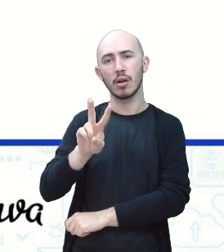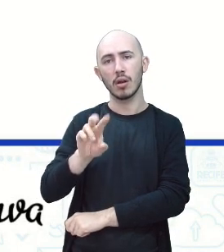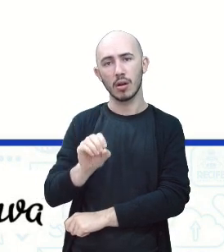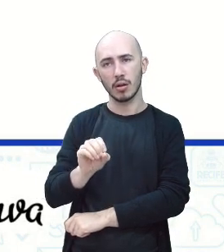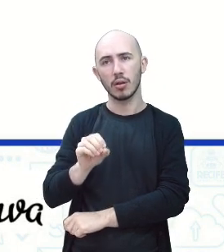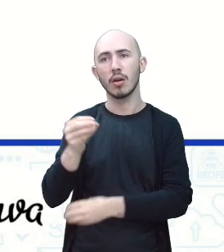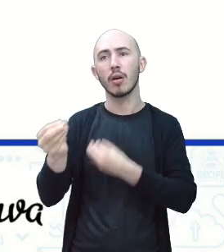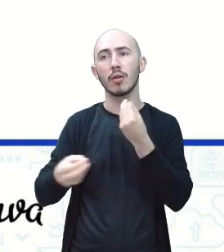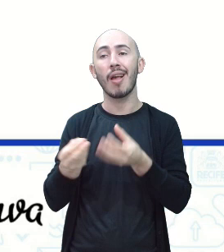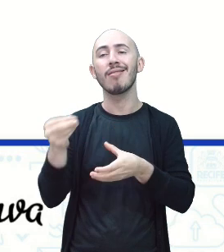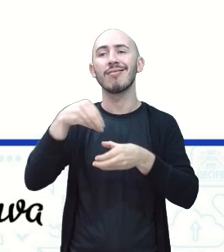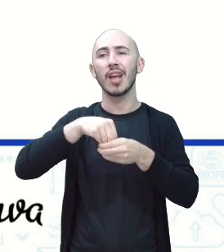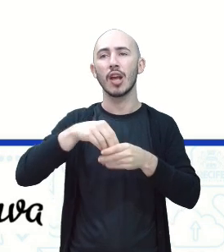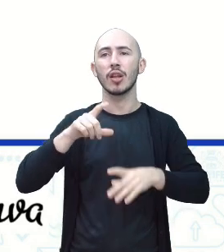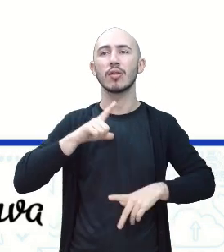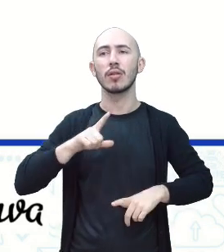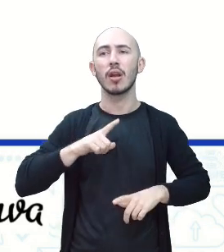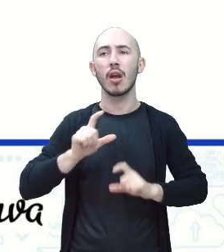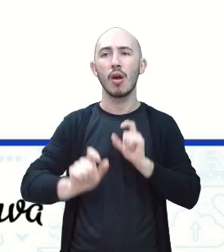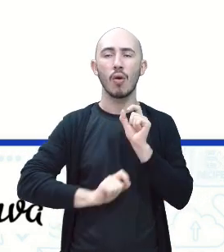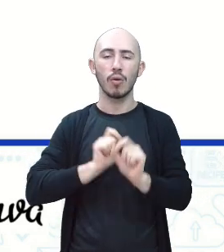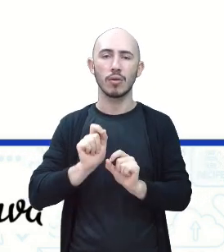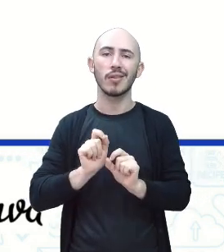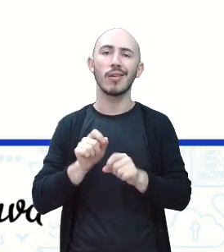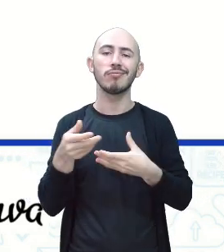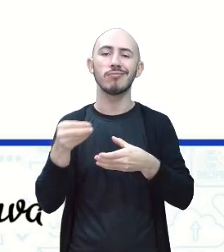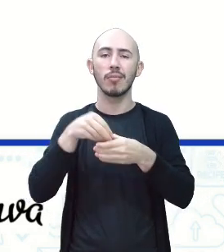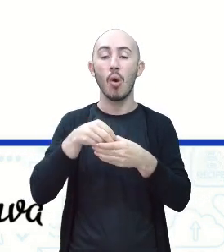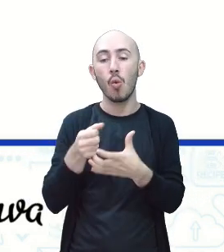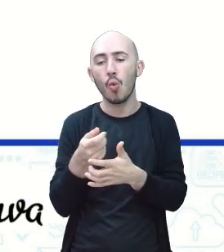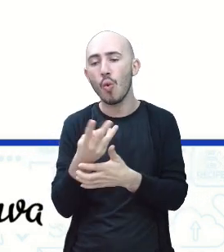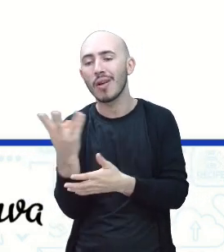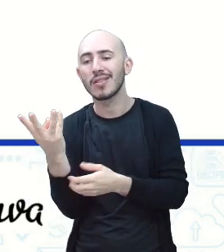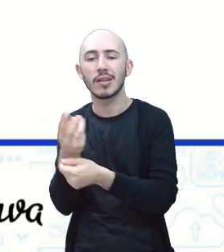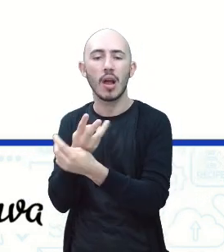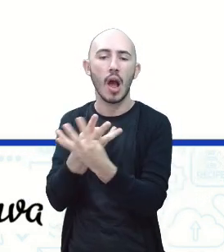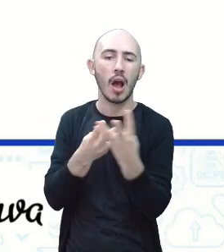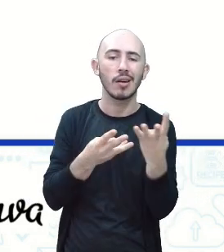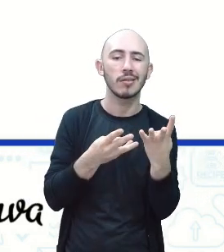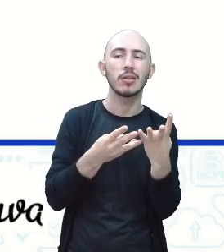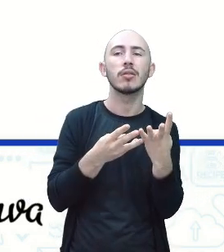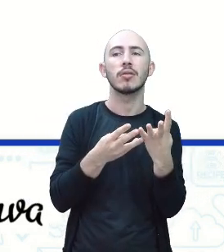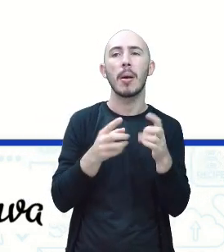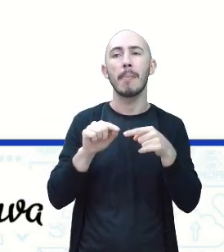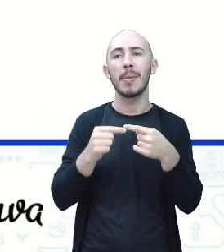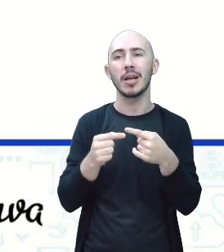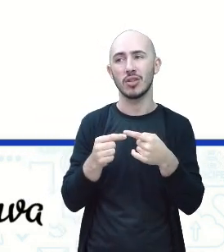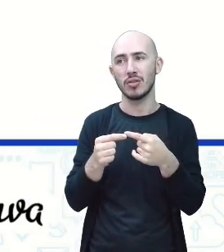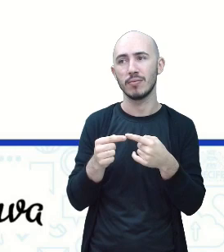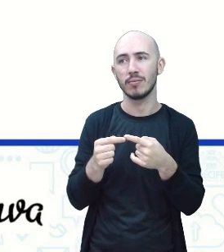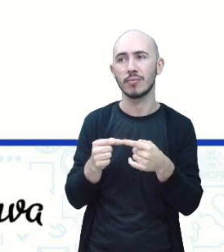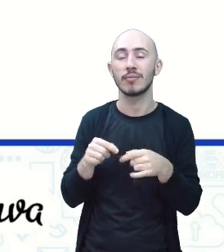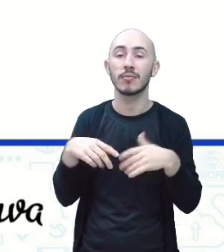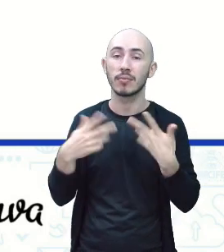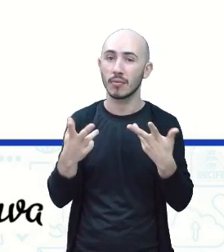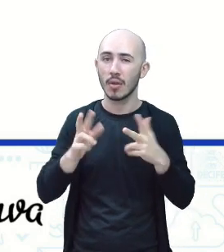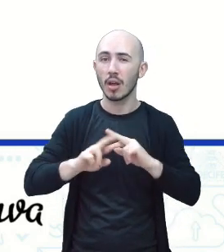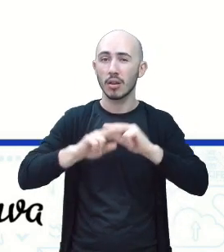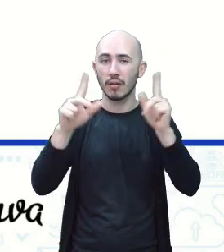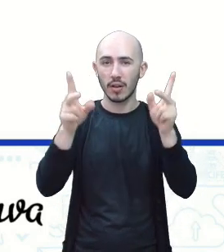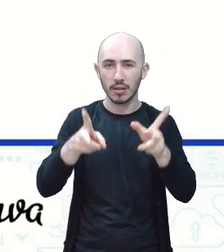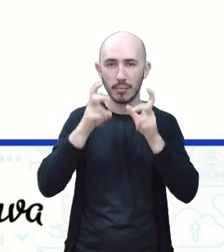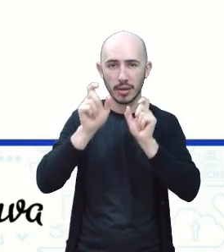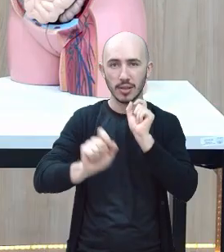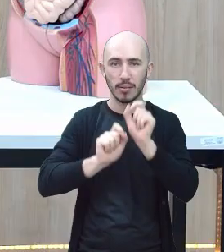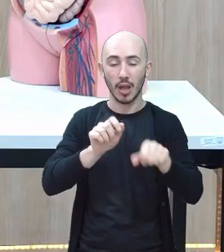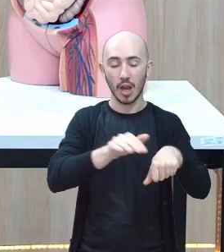substância intercelular. E o que faz com que suas células não estejam tão unidas? Observem a diferença, né?